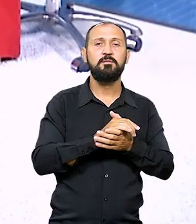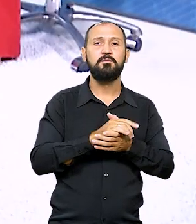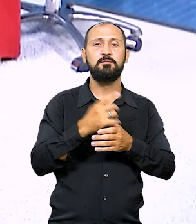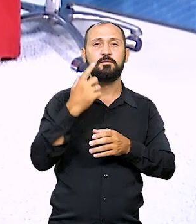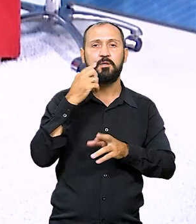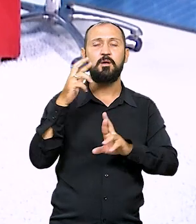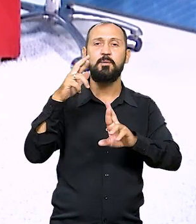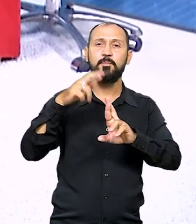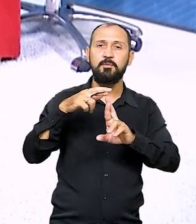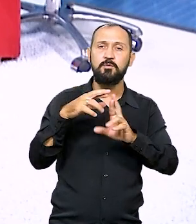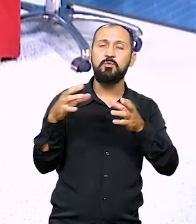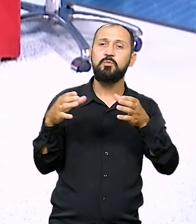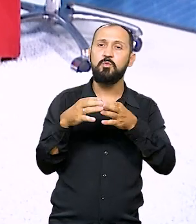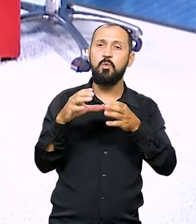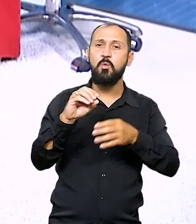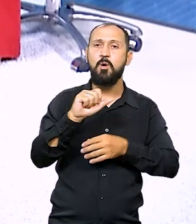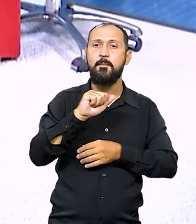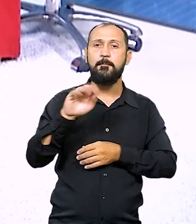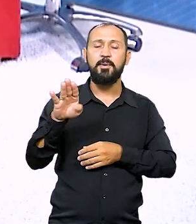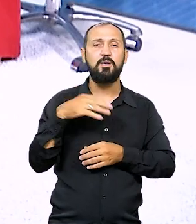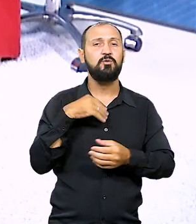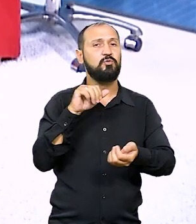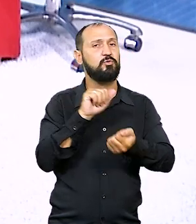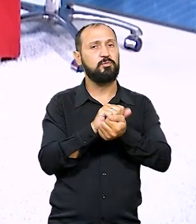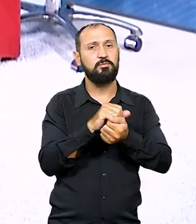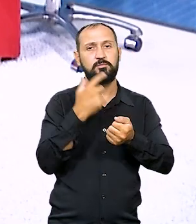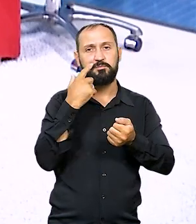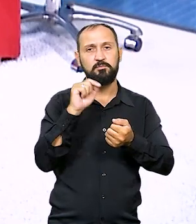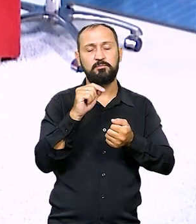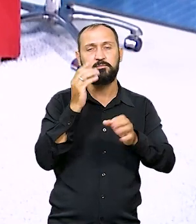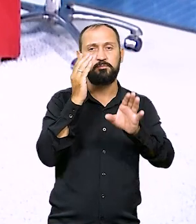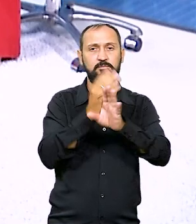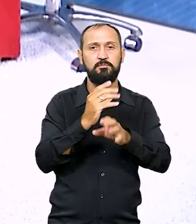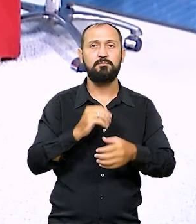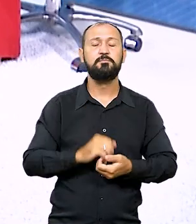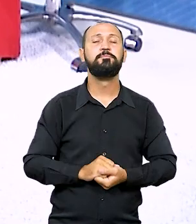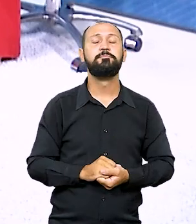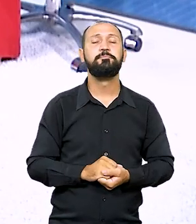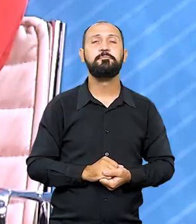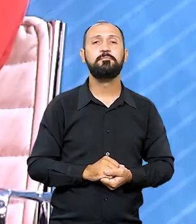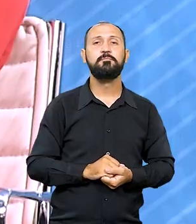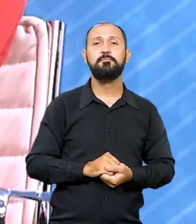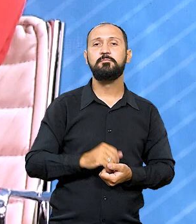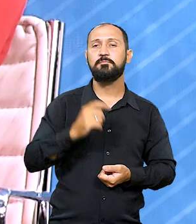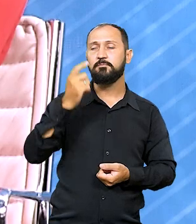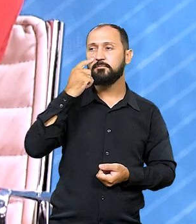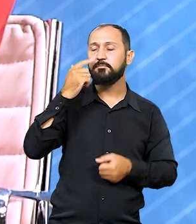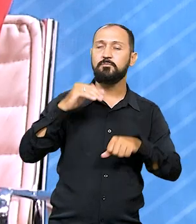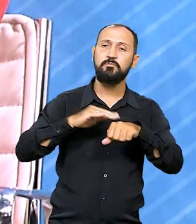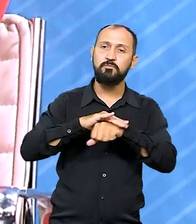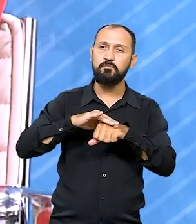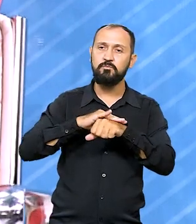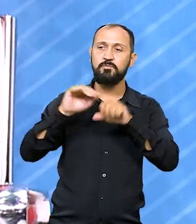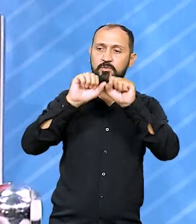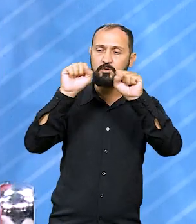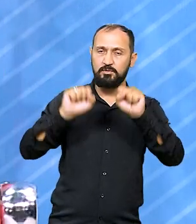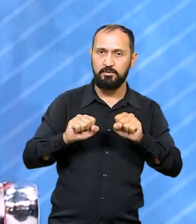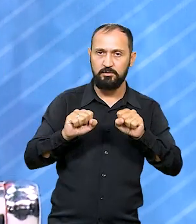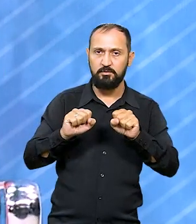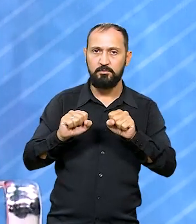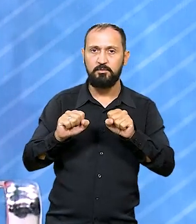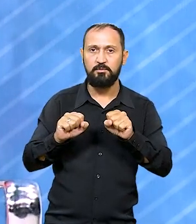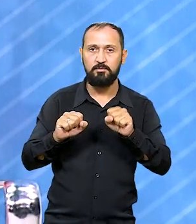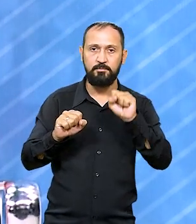ali, mediante representação de todo o quadro da OAB lá, junto com aquele flagrado. Doutor, já que estamos falando dessa questão do